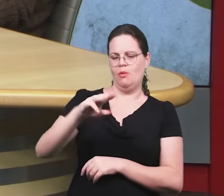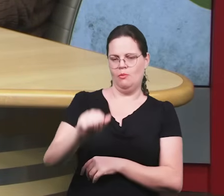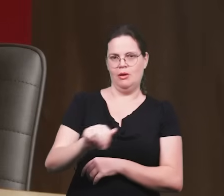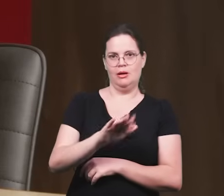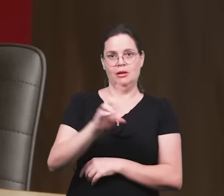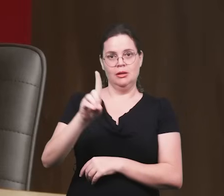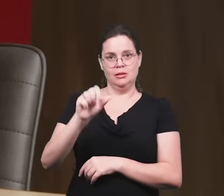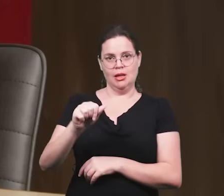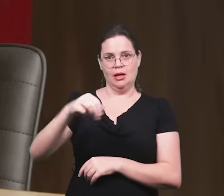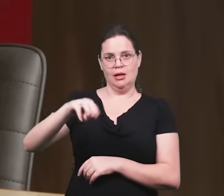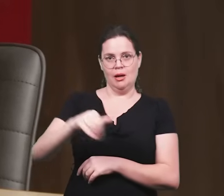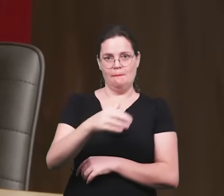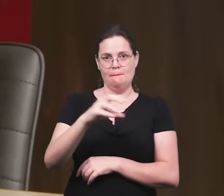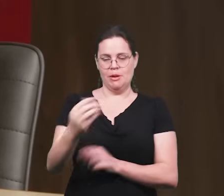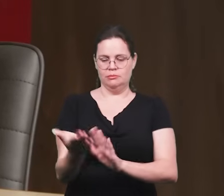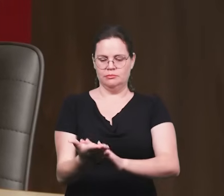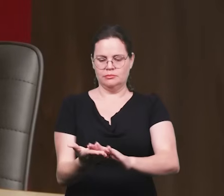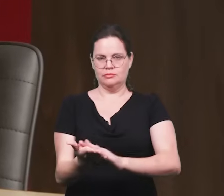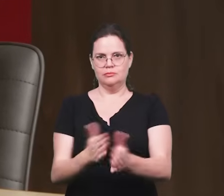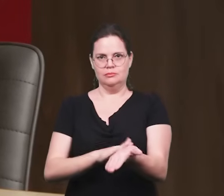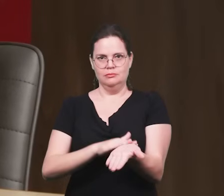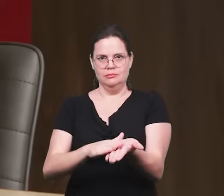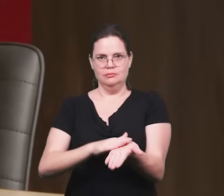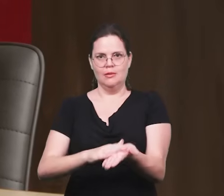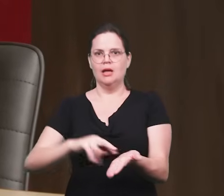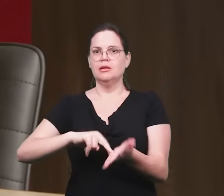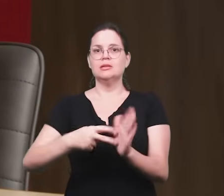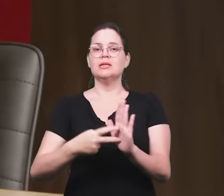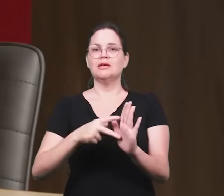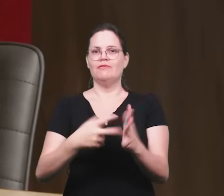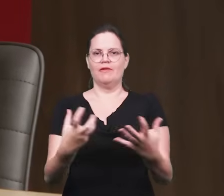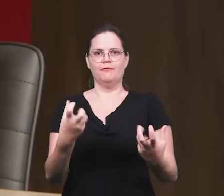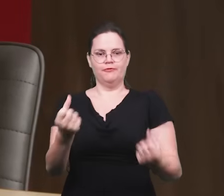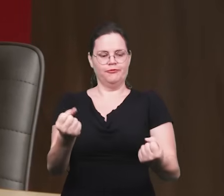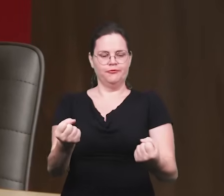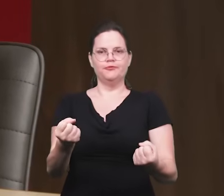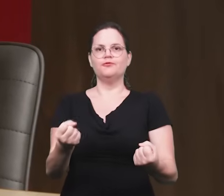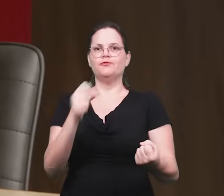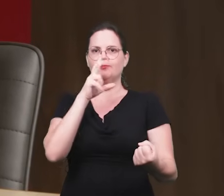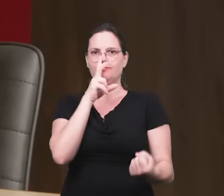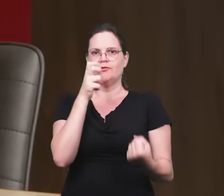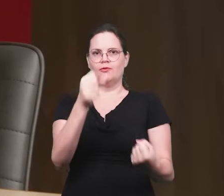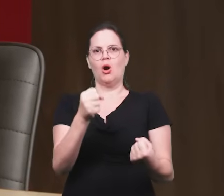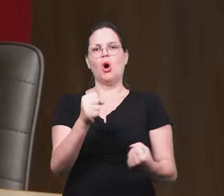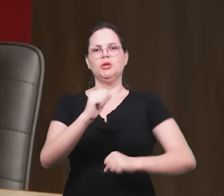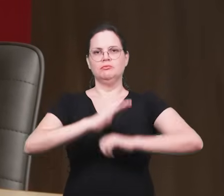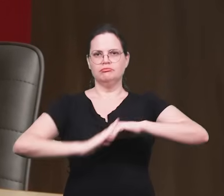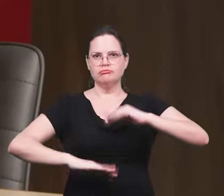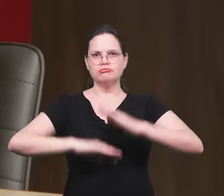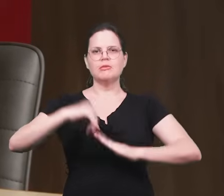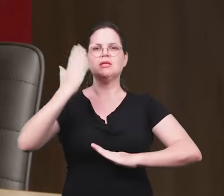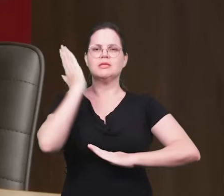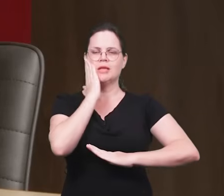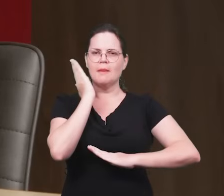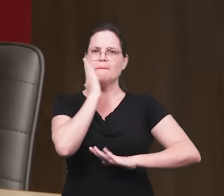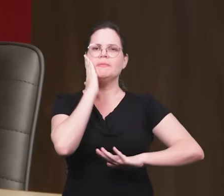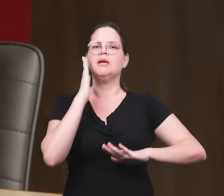e responsabilidade. Então aquela mulher, ela fazia aquele trabalho com firmeza,